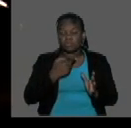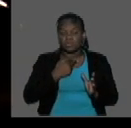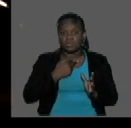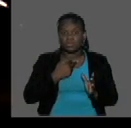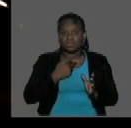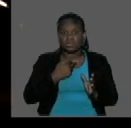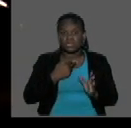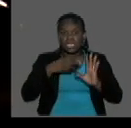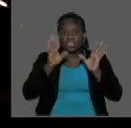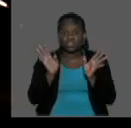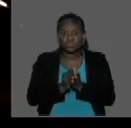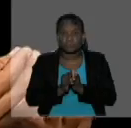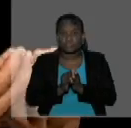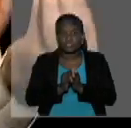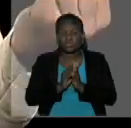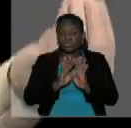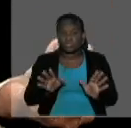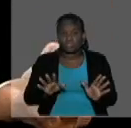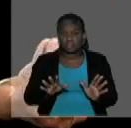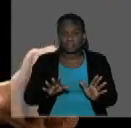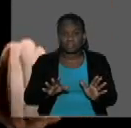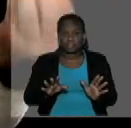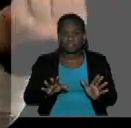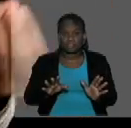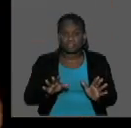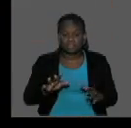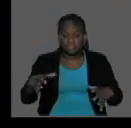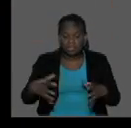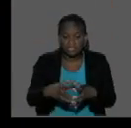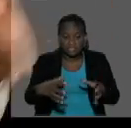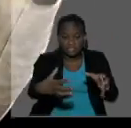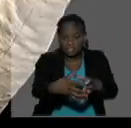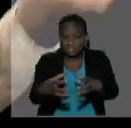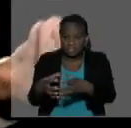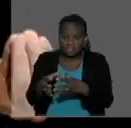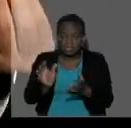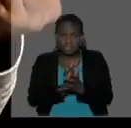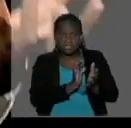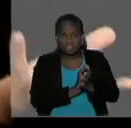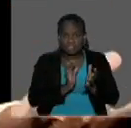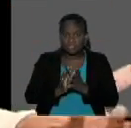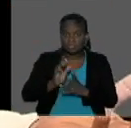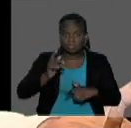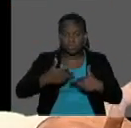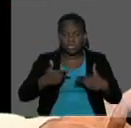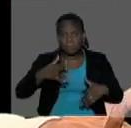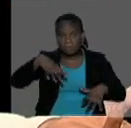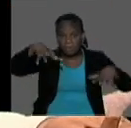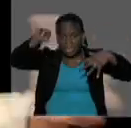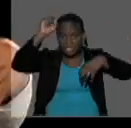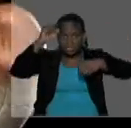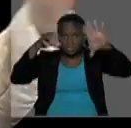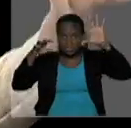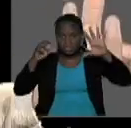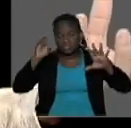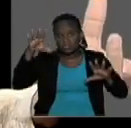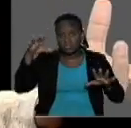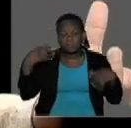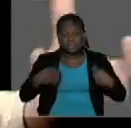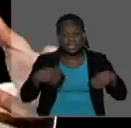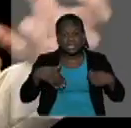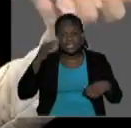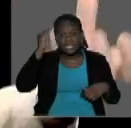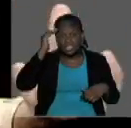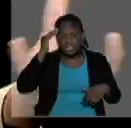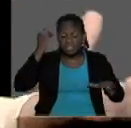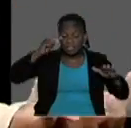podem se resumir a apenas ajuntadoras e ajuntadores de ingredientes mágicos. Ela tem que